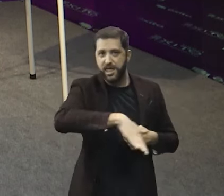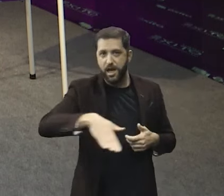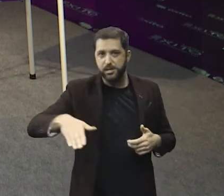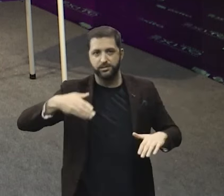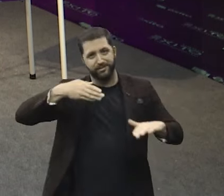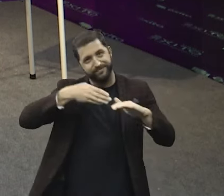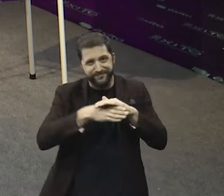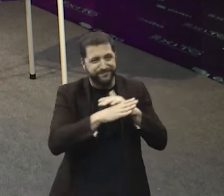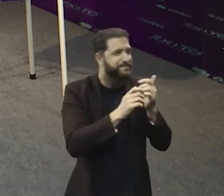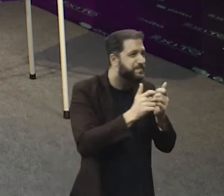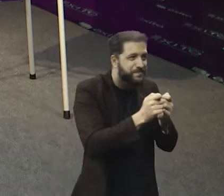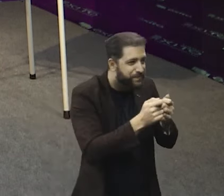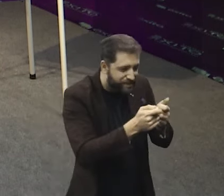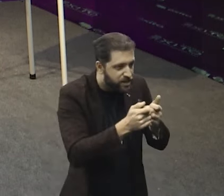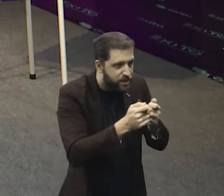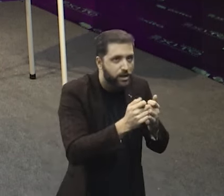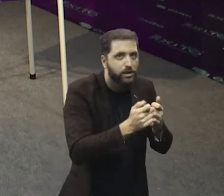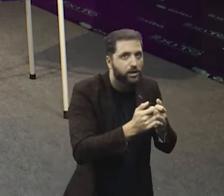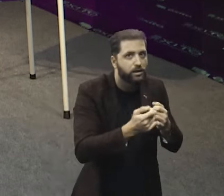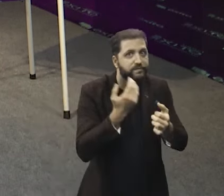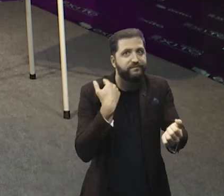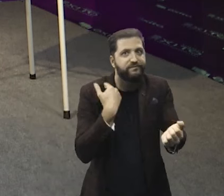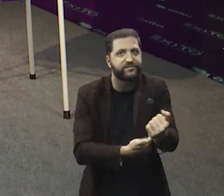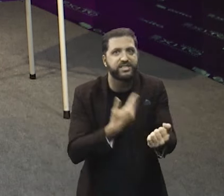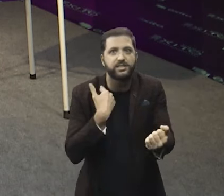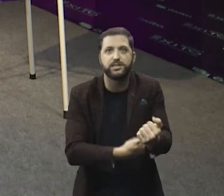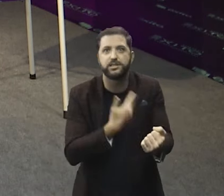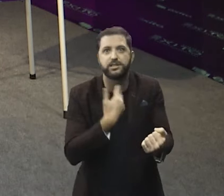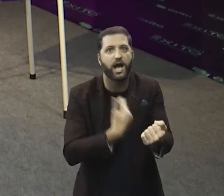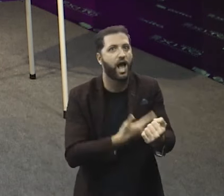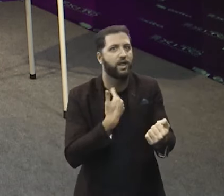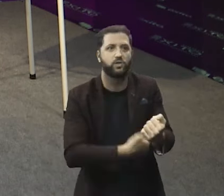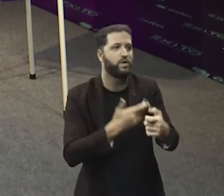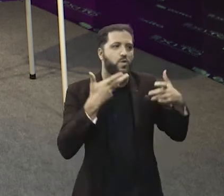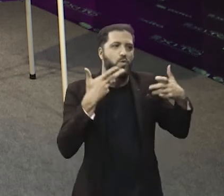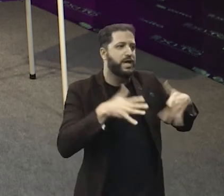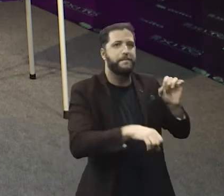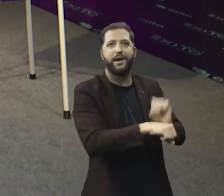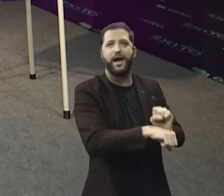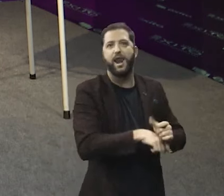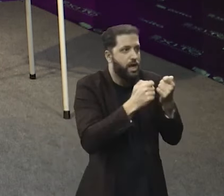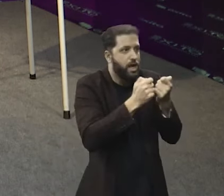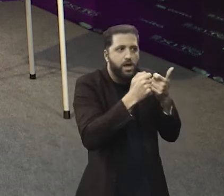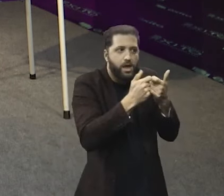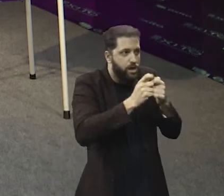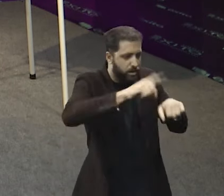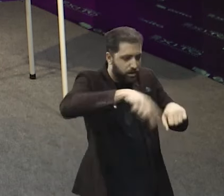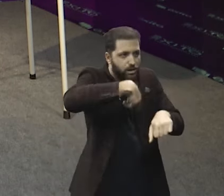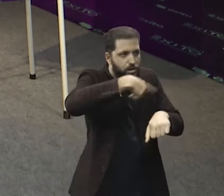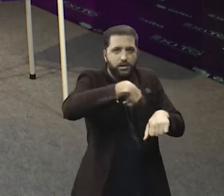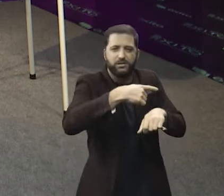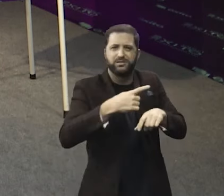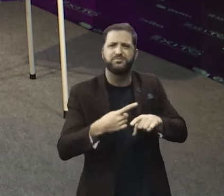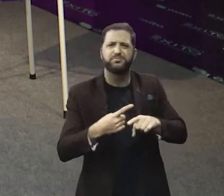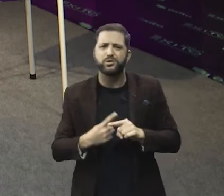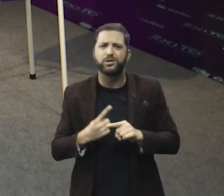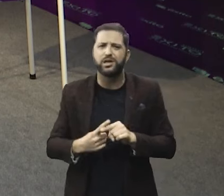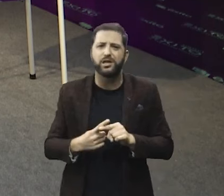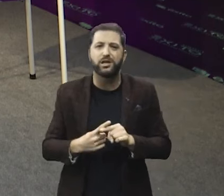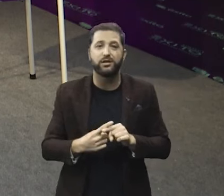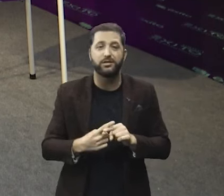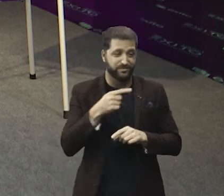elas viciam muito Elas não querem sair dali Por que gente Elas não querem sair porque o jogo trabalha com tudo que